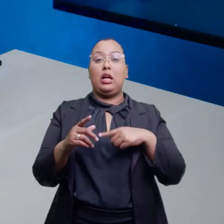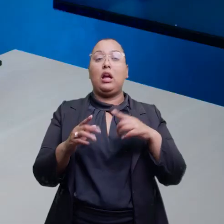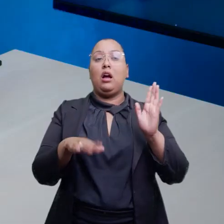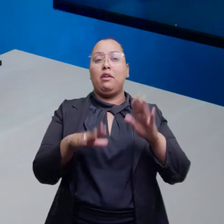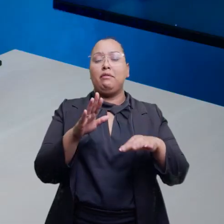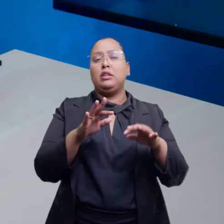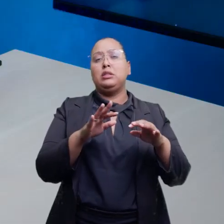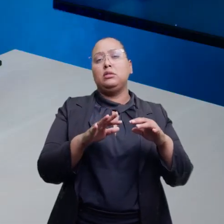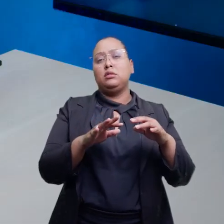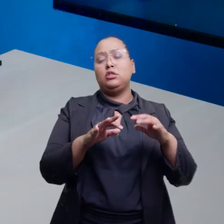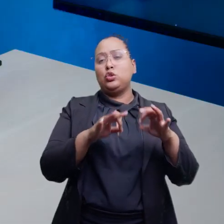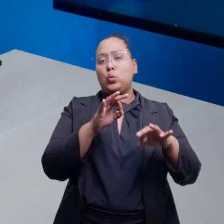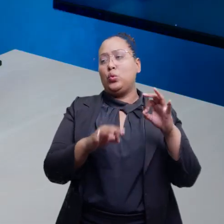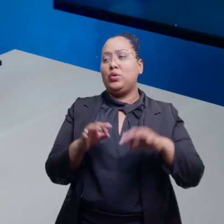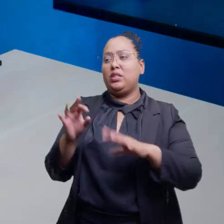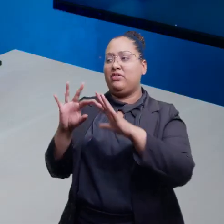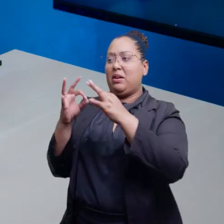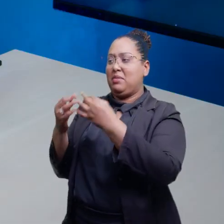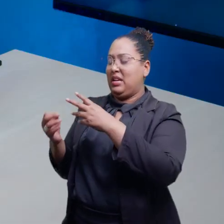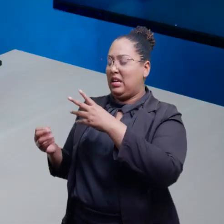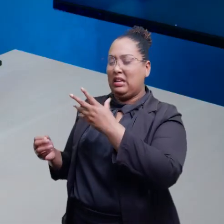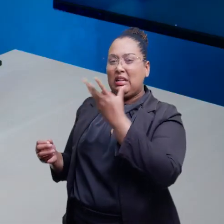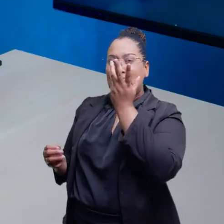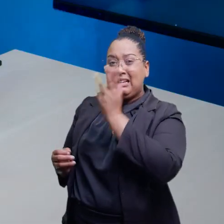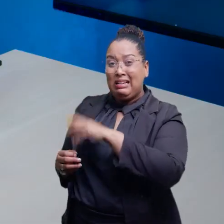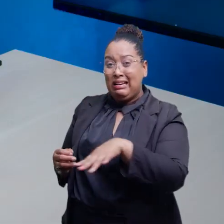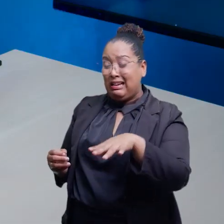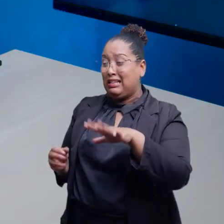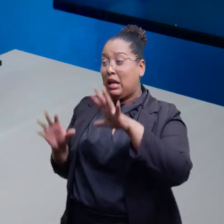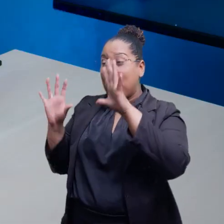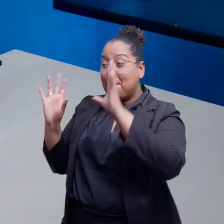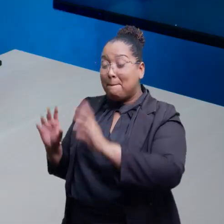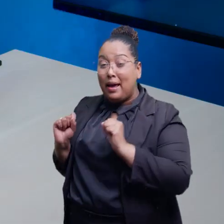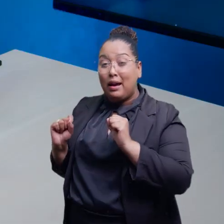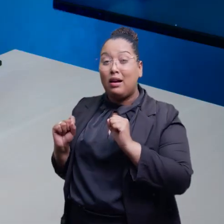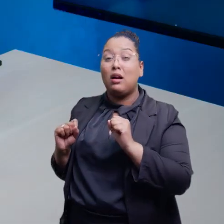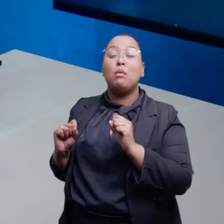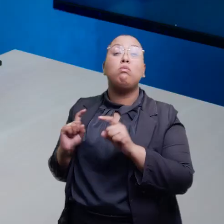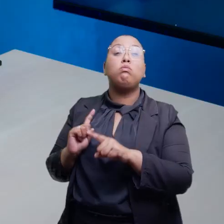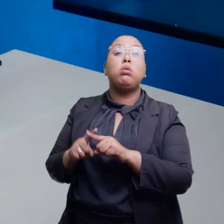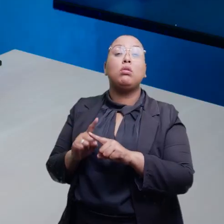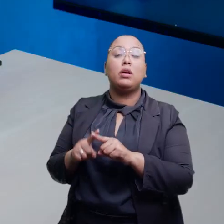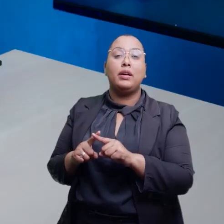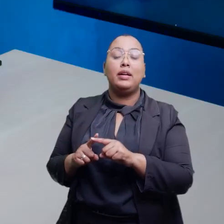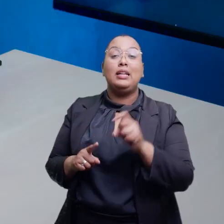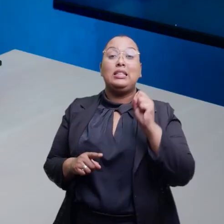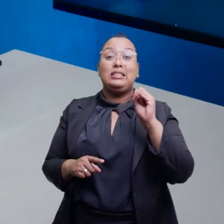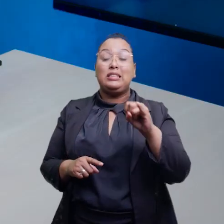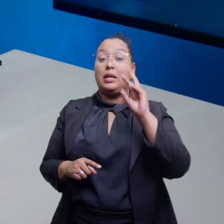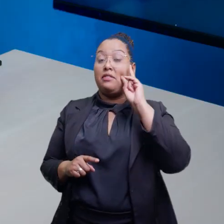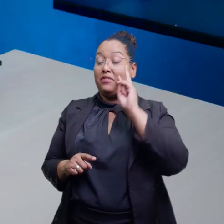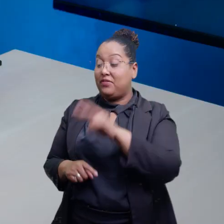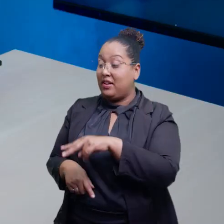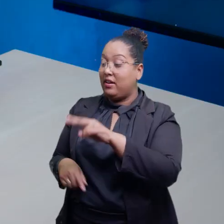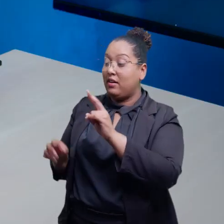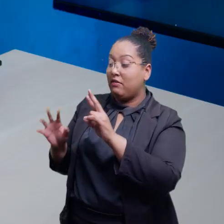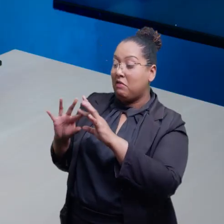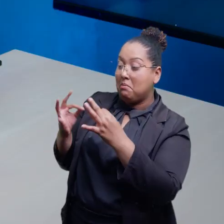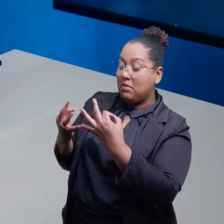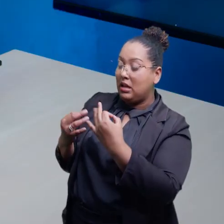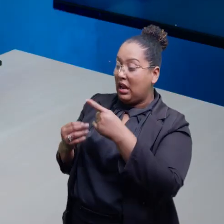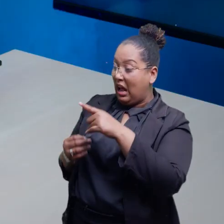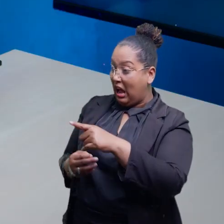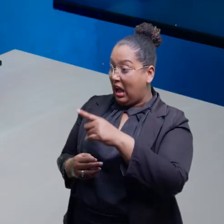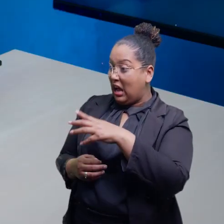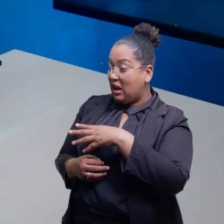poder familiar de bebês, né? Até porque as destituições do poder familiar, elas são um procedimento que a criança é